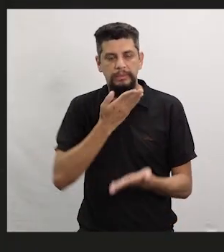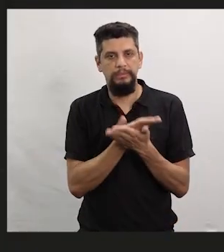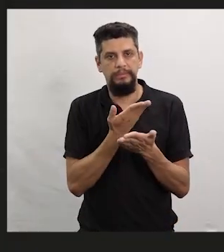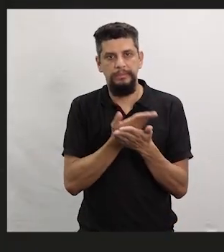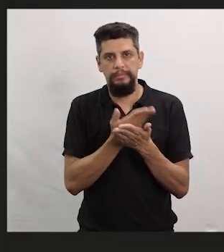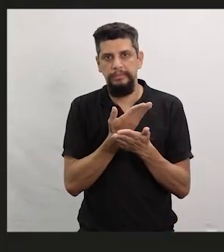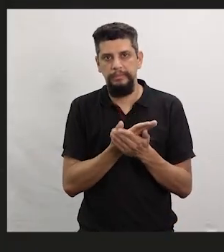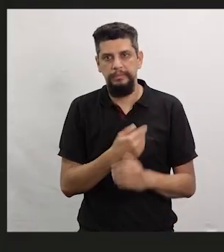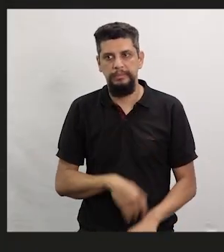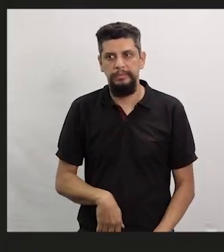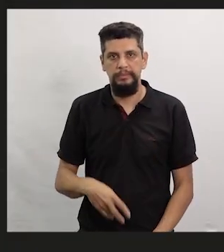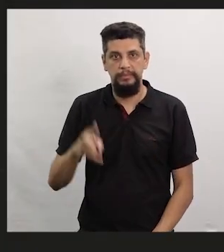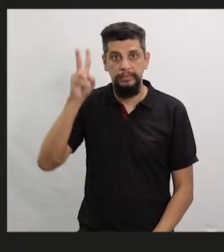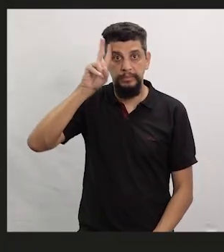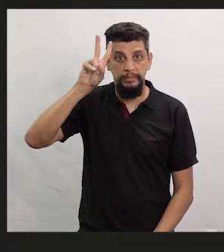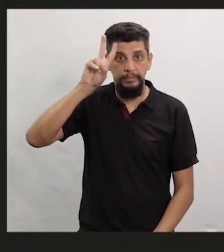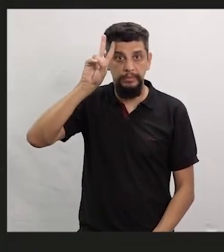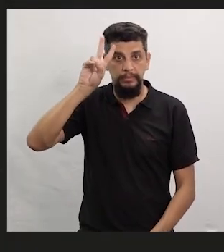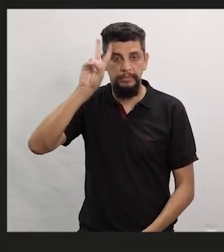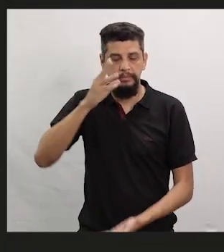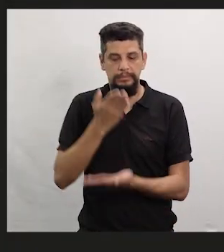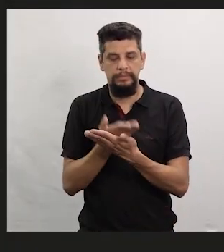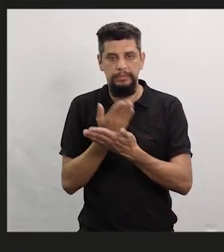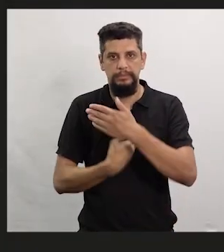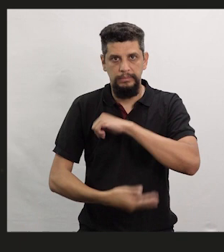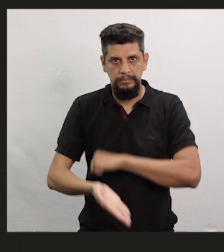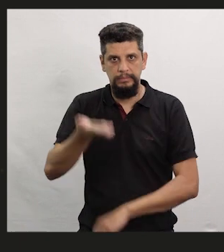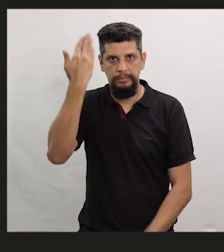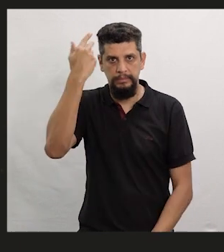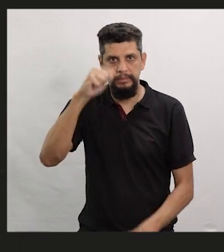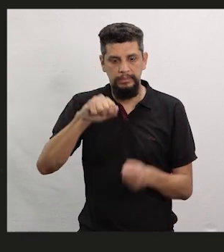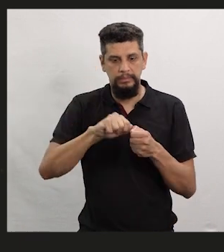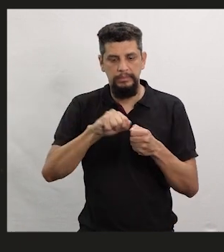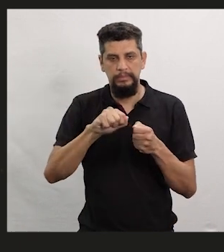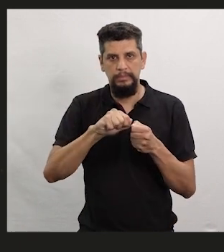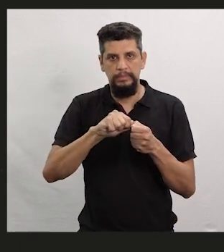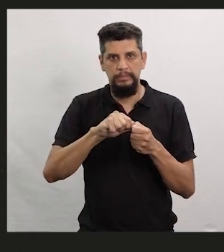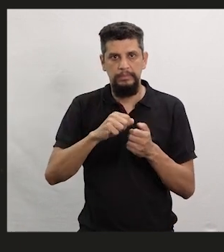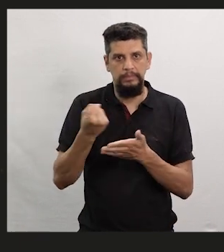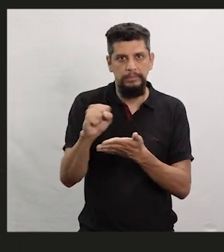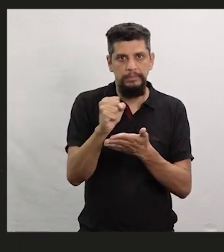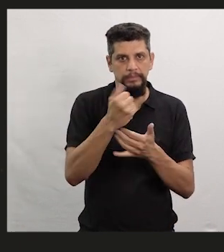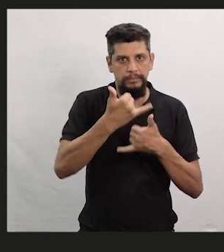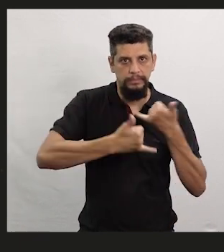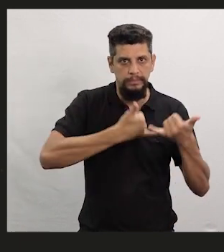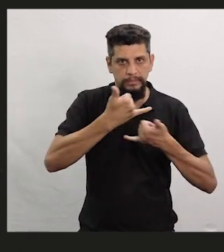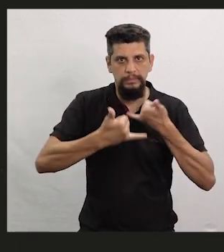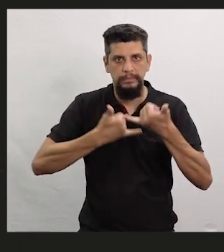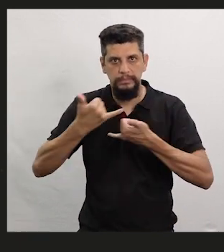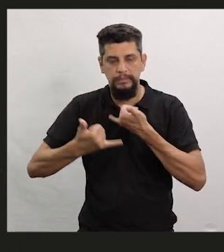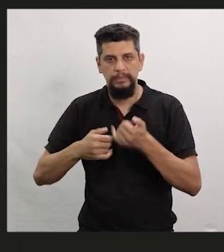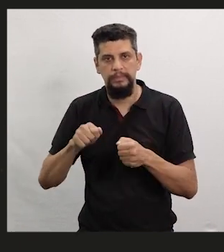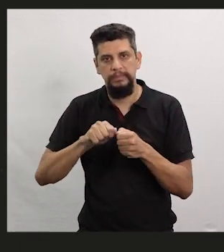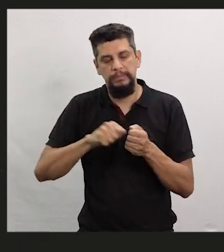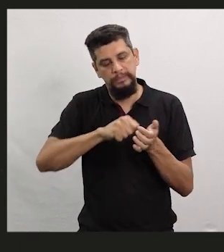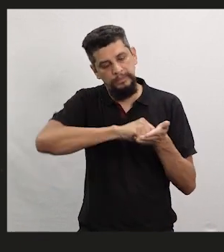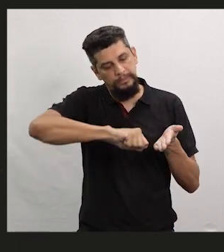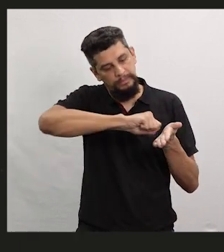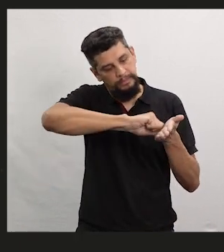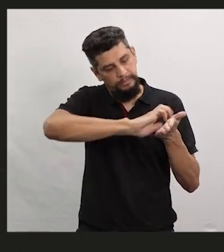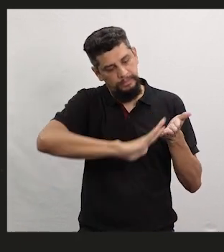vamos conferir recordamos Sim fizemos a brincadeira do cubo fizemos